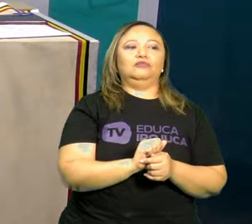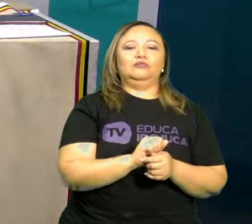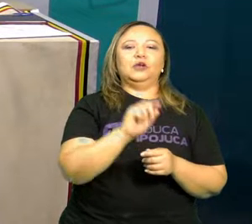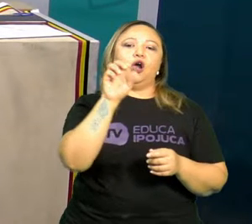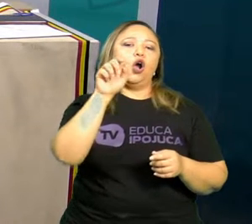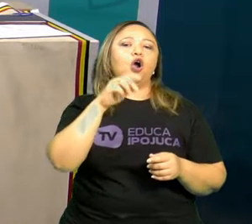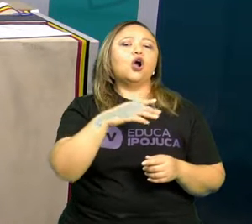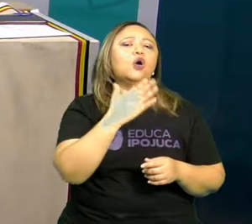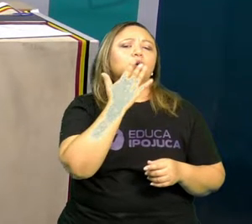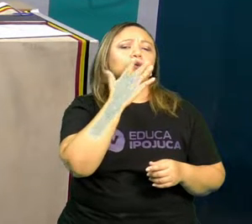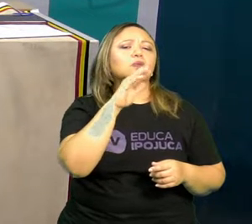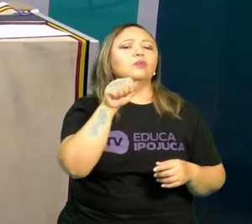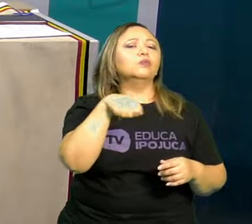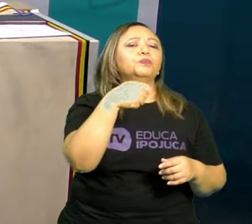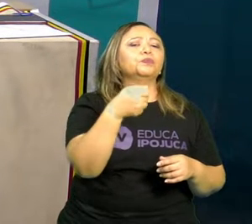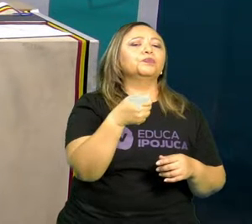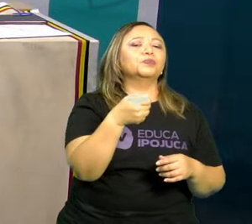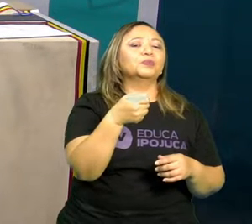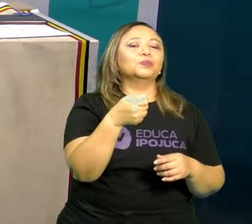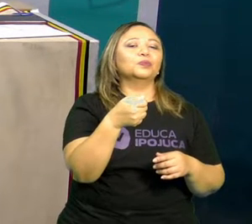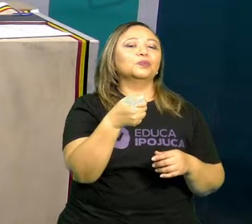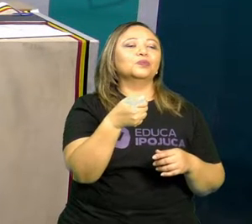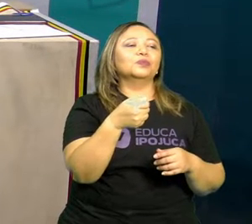Qual é a cor desse peixinho?